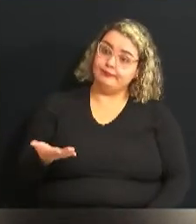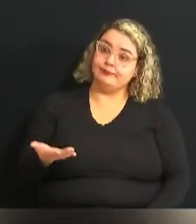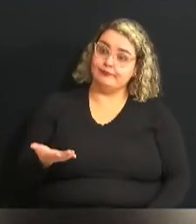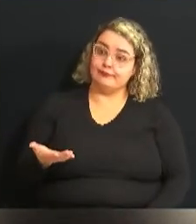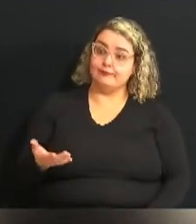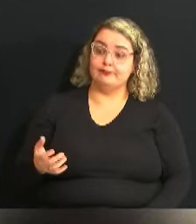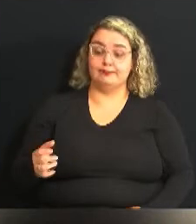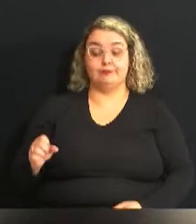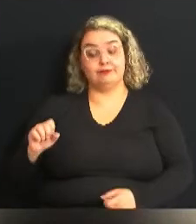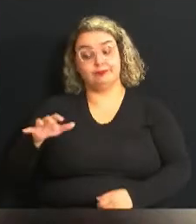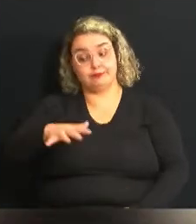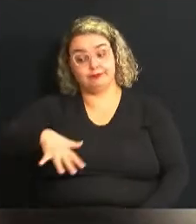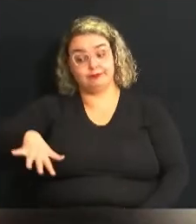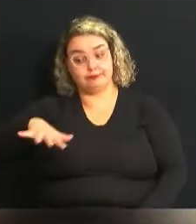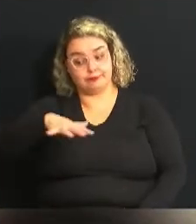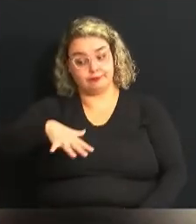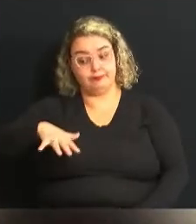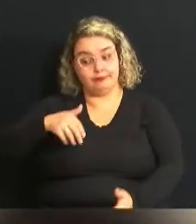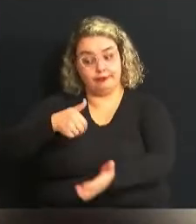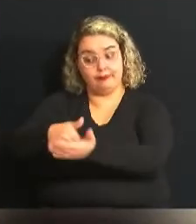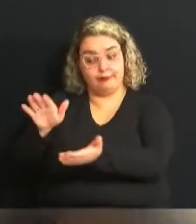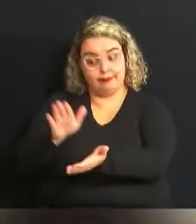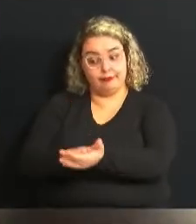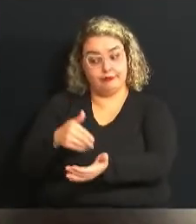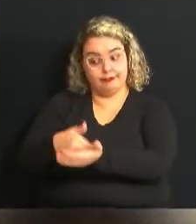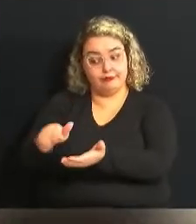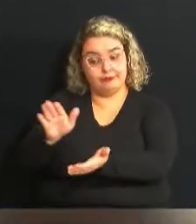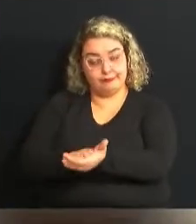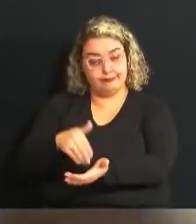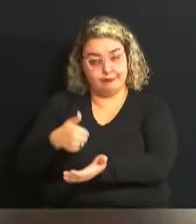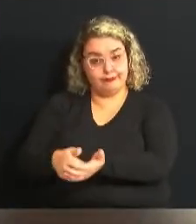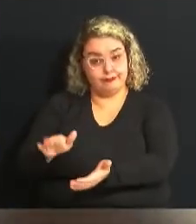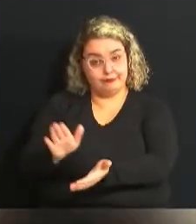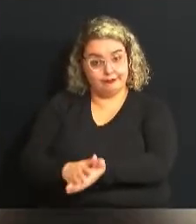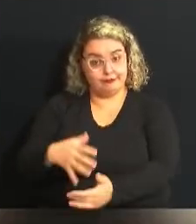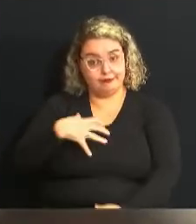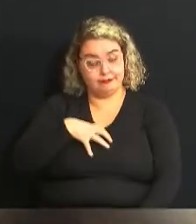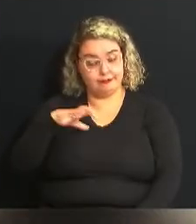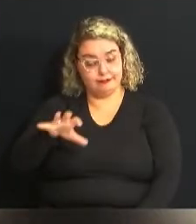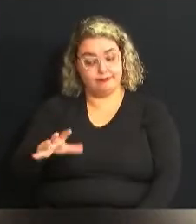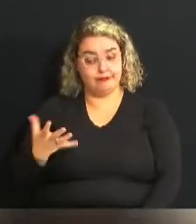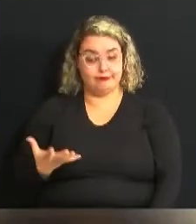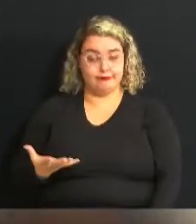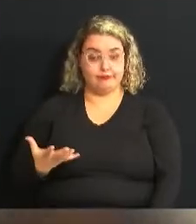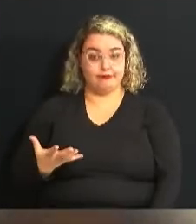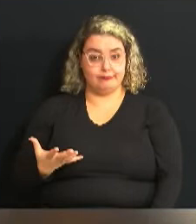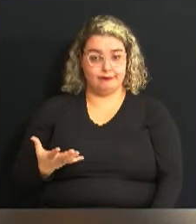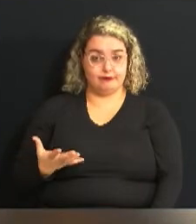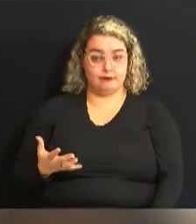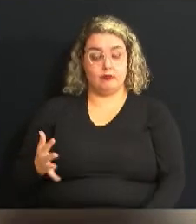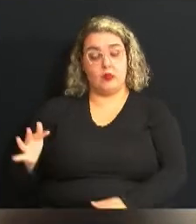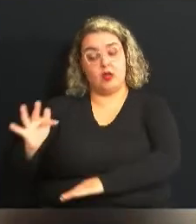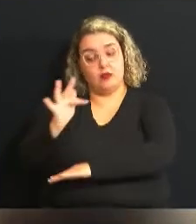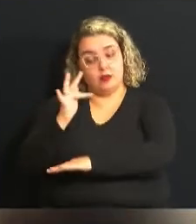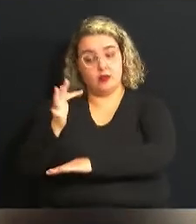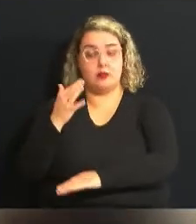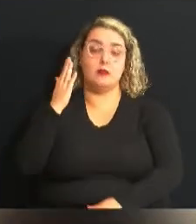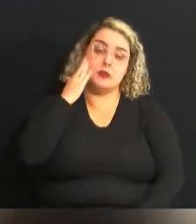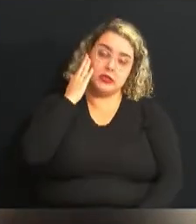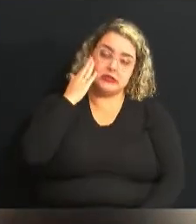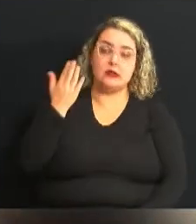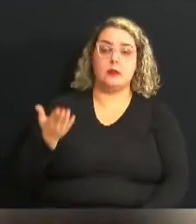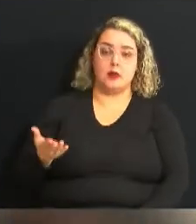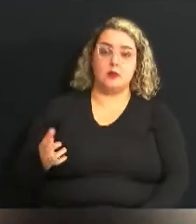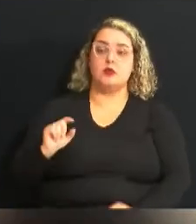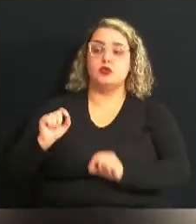multa pode não estar estabelecida de forma, vamos dizer assim, formal, mas nós sabemos o que nós